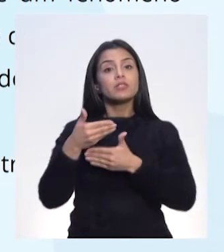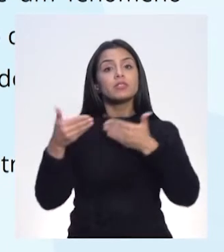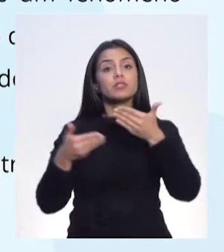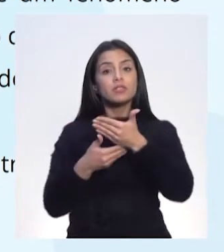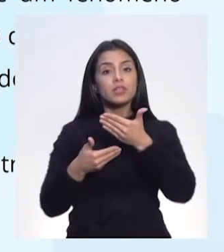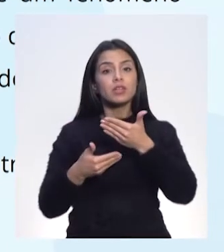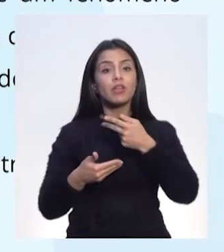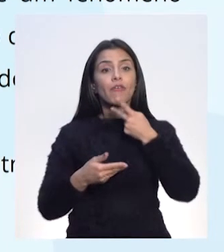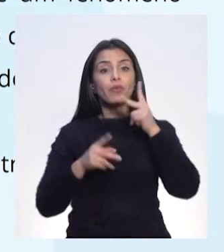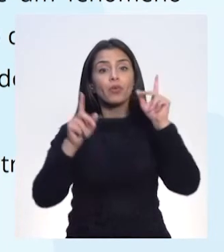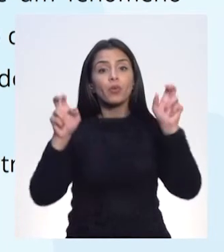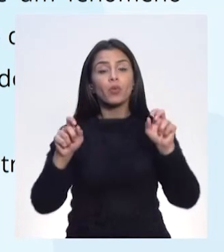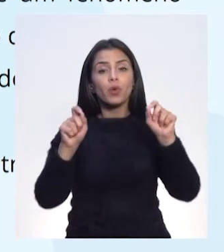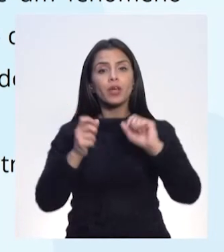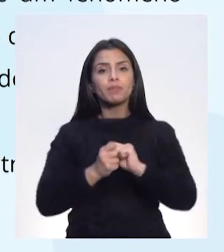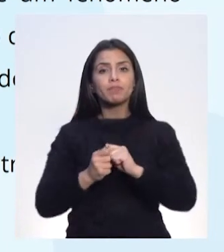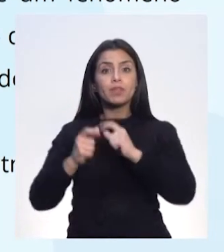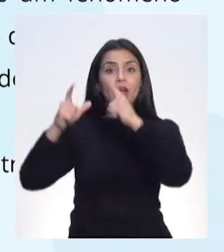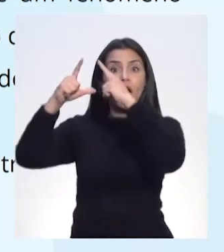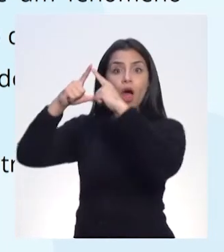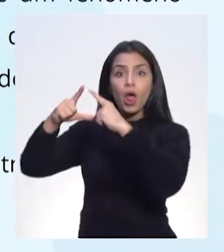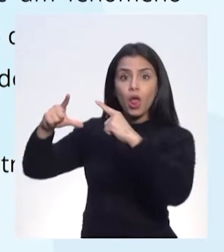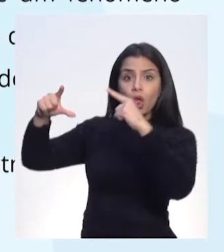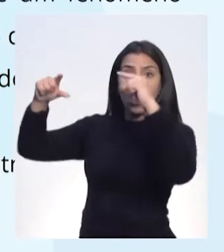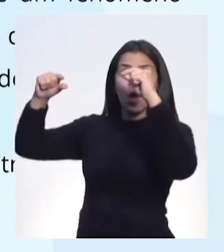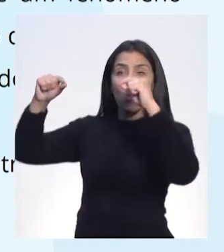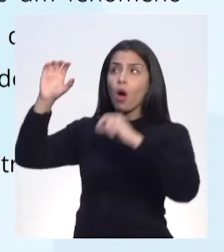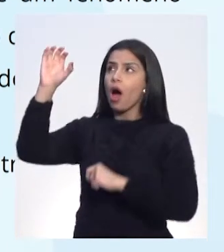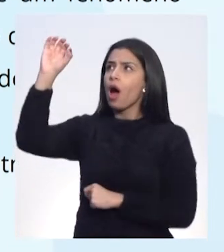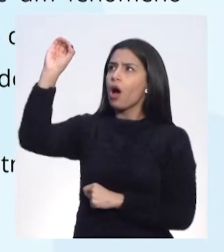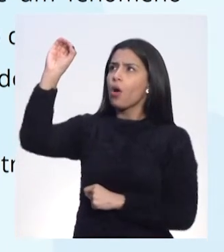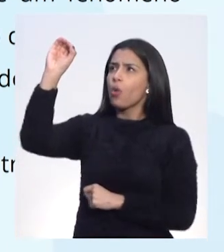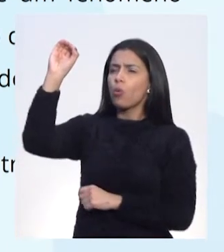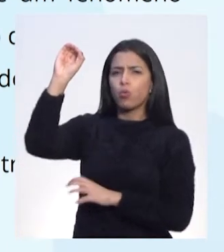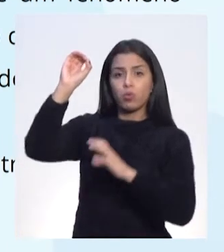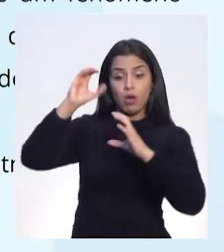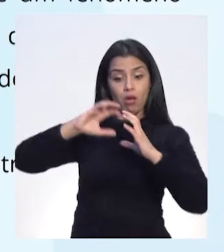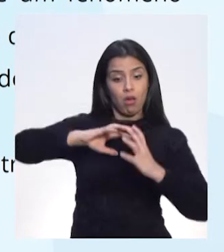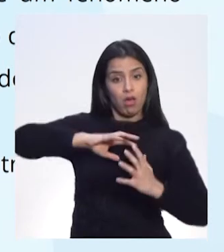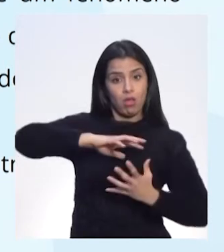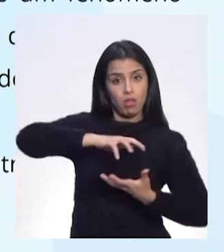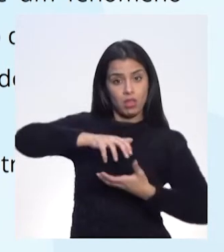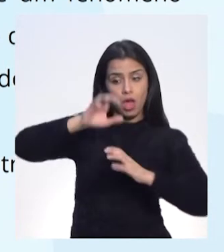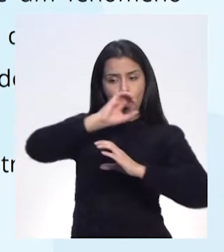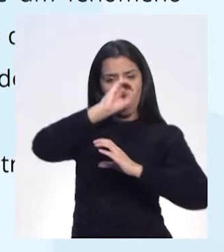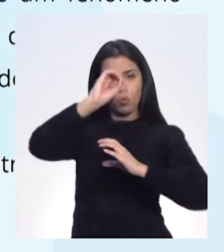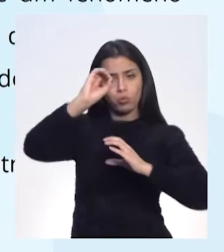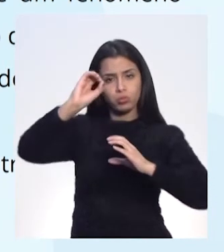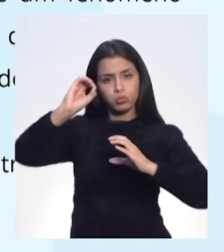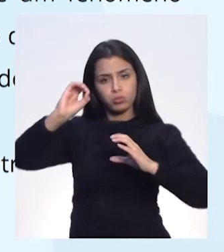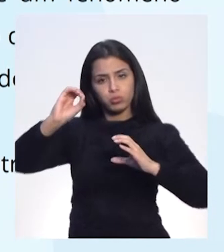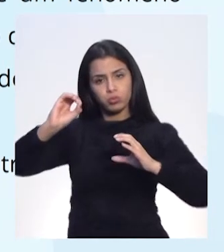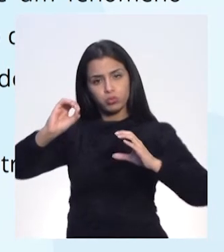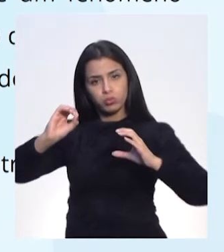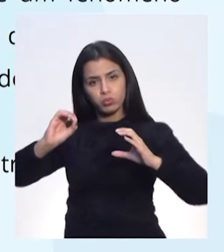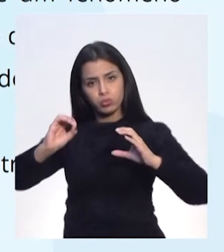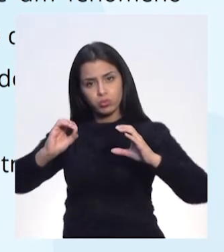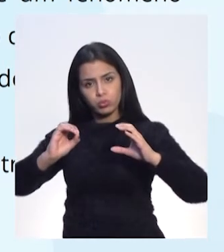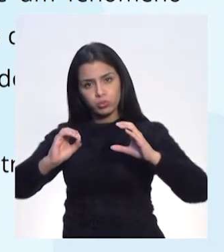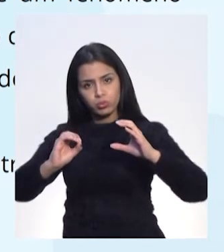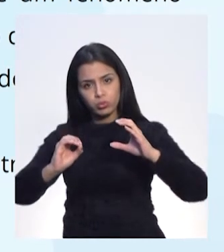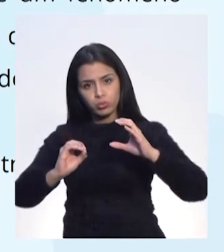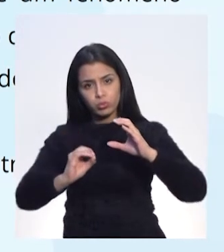Ao observarmos a Lua girando ao redor da Terra, vemos a lua cheia,